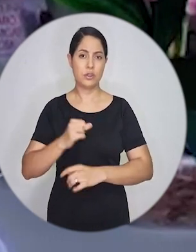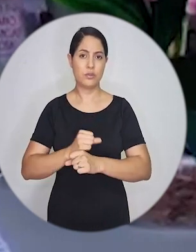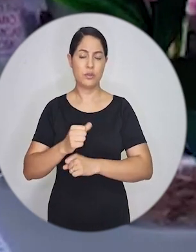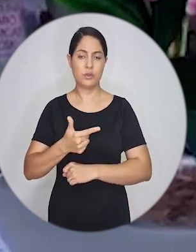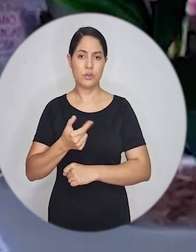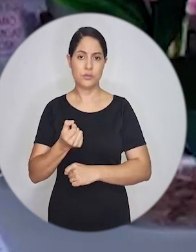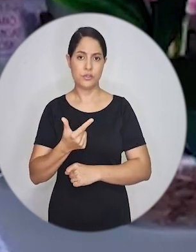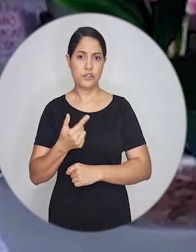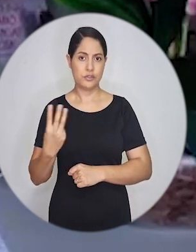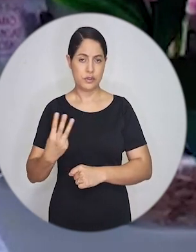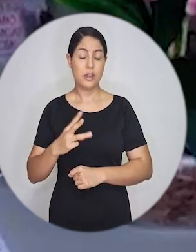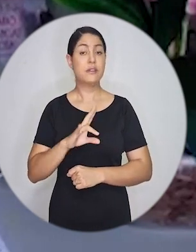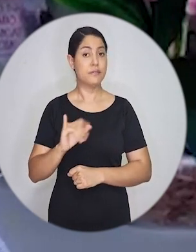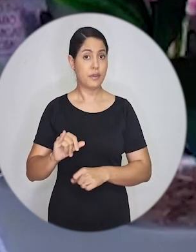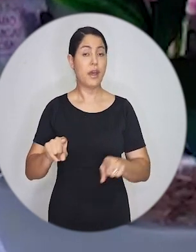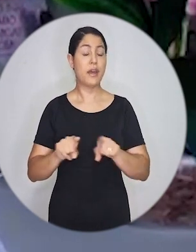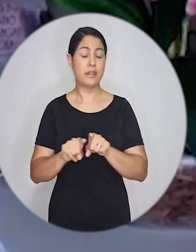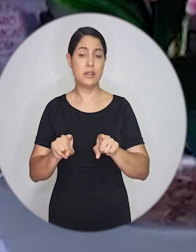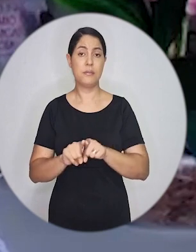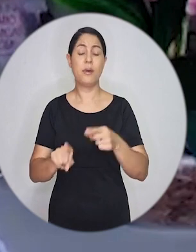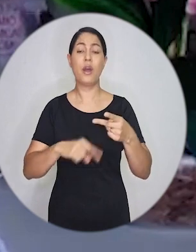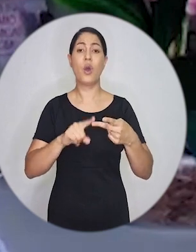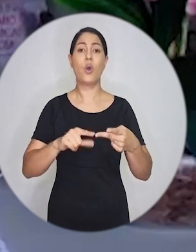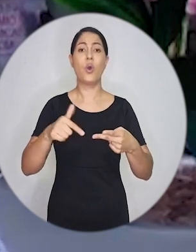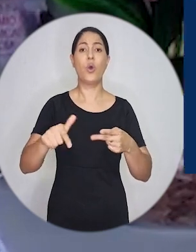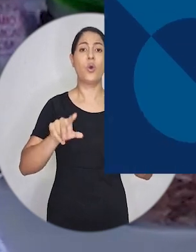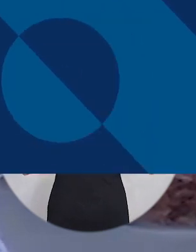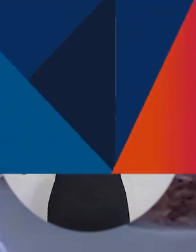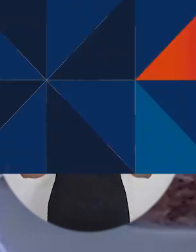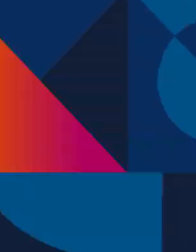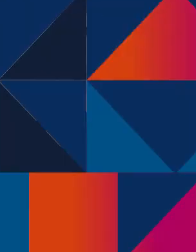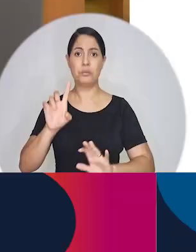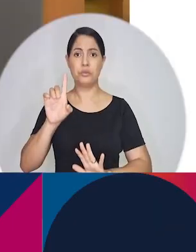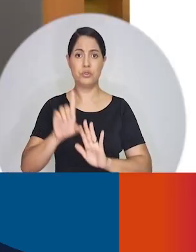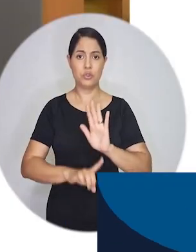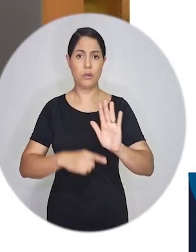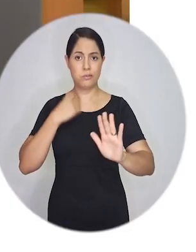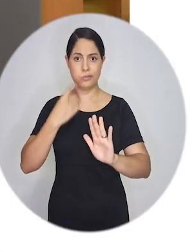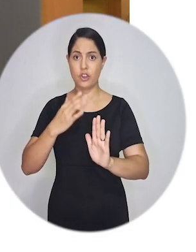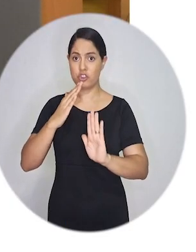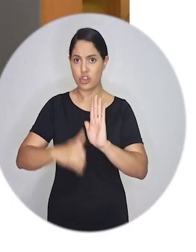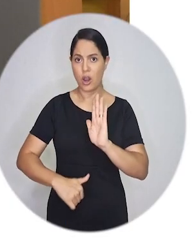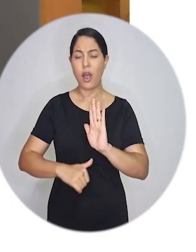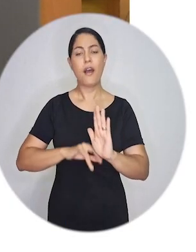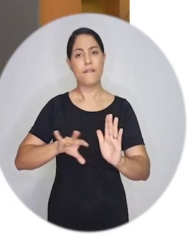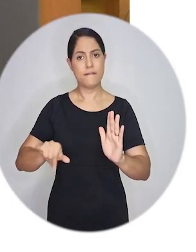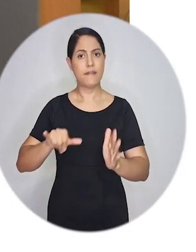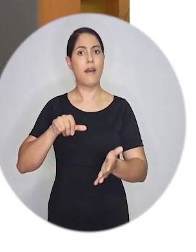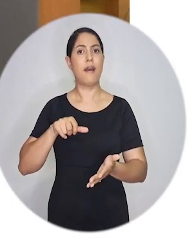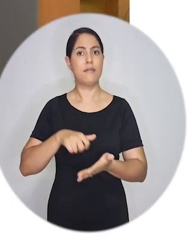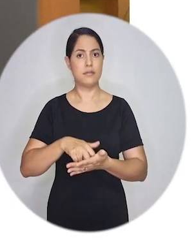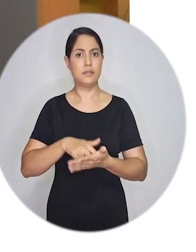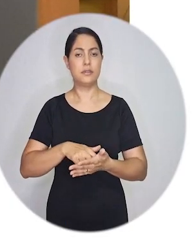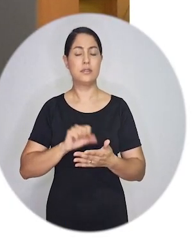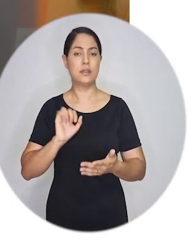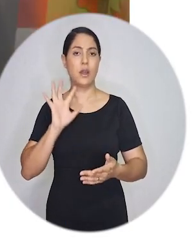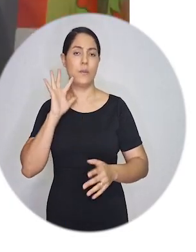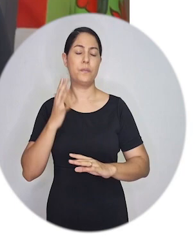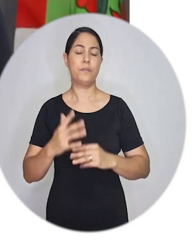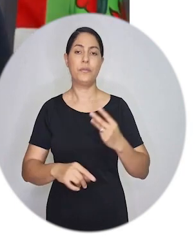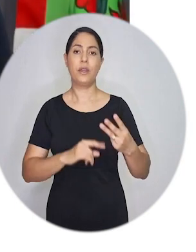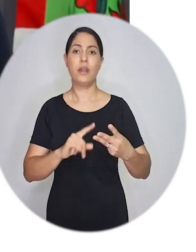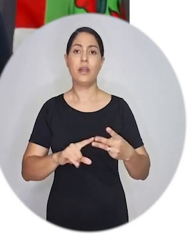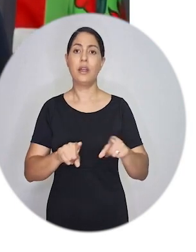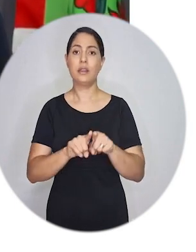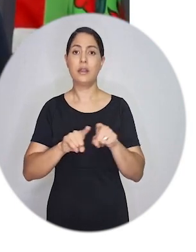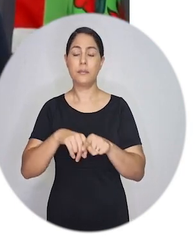219/2023, consequentemente também sobre o Cadastro Nacional de Violadores de Prerrogativas. Também ouvimos a advocacia